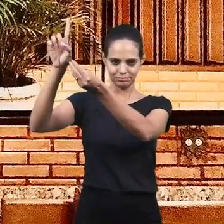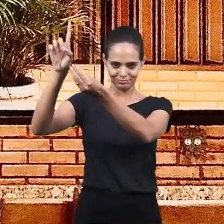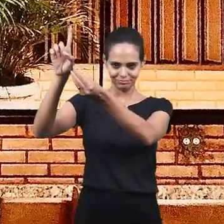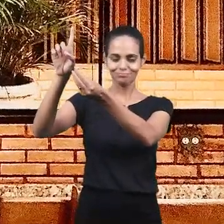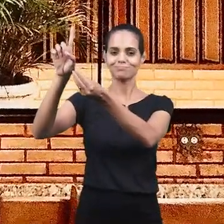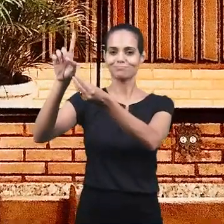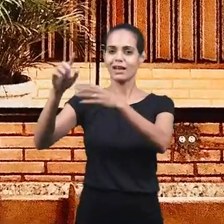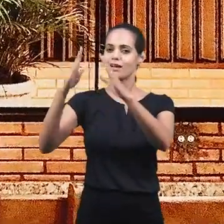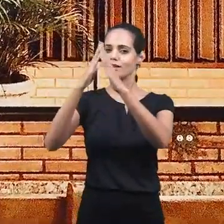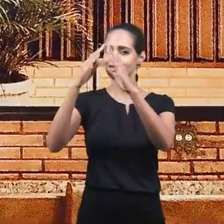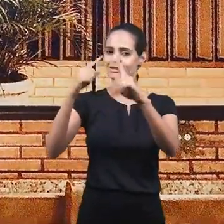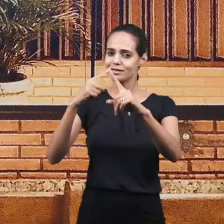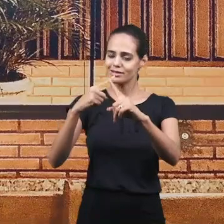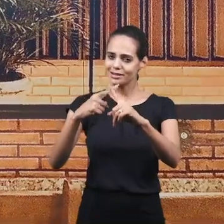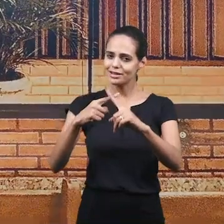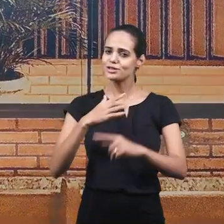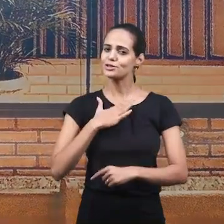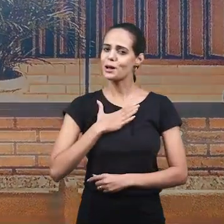amor.